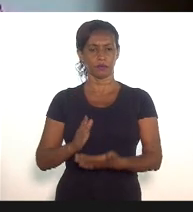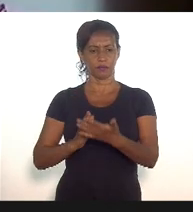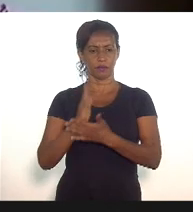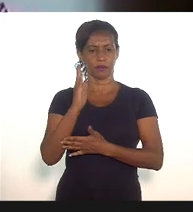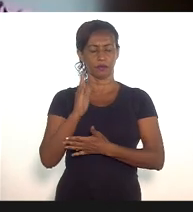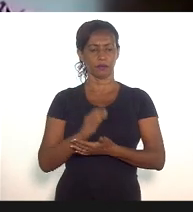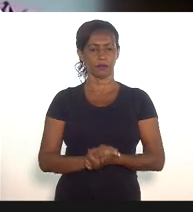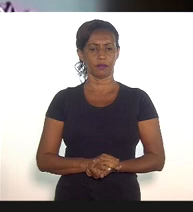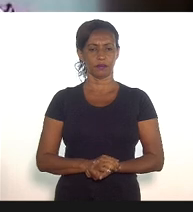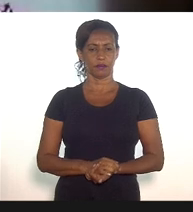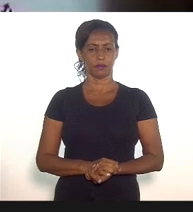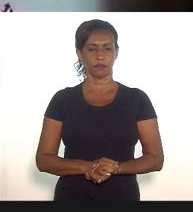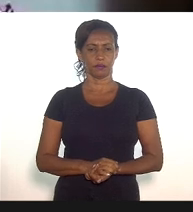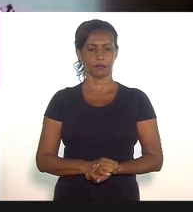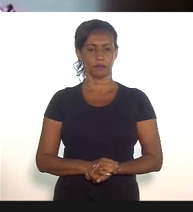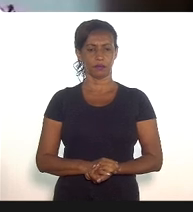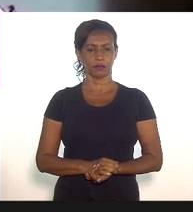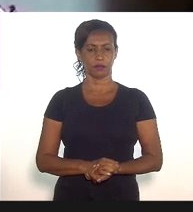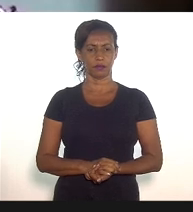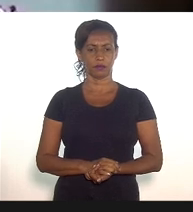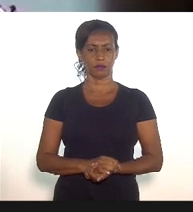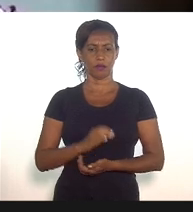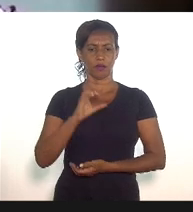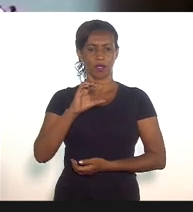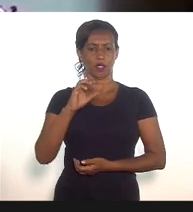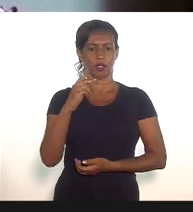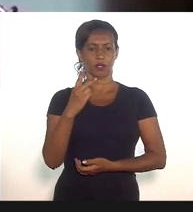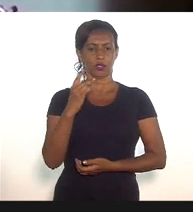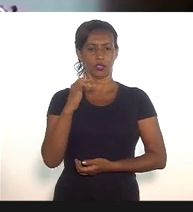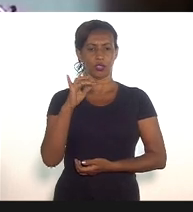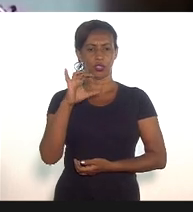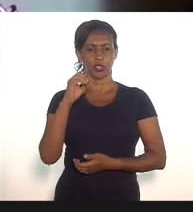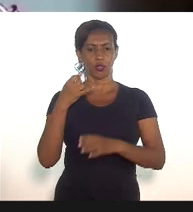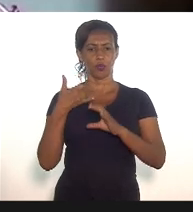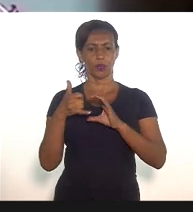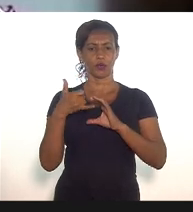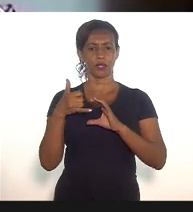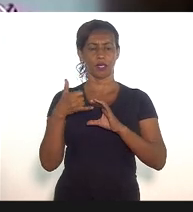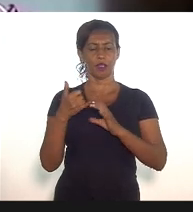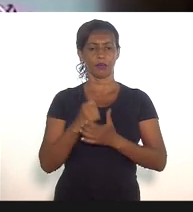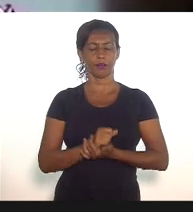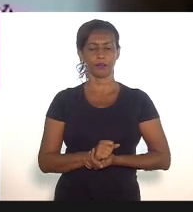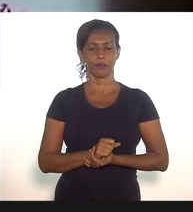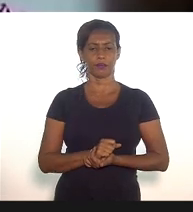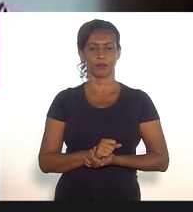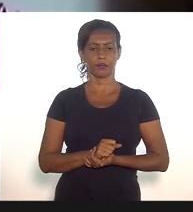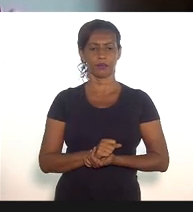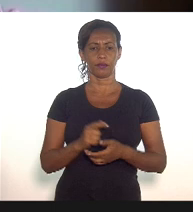Favorável. Deputado Chico Machado está votando pelo zap também